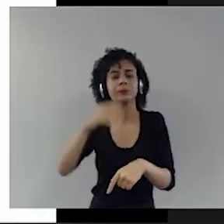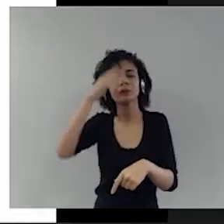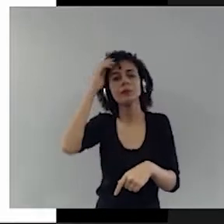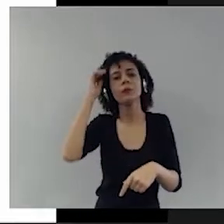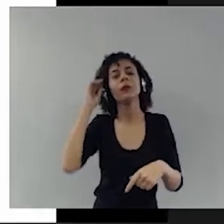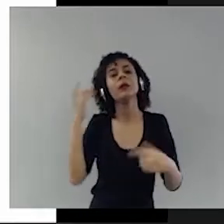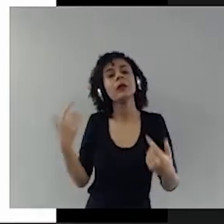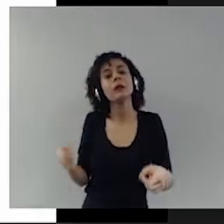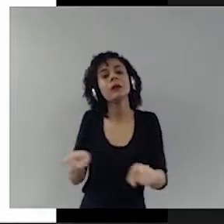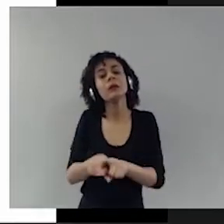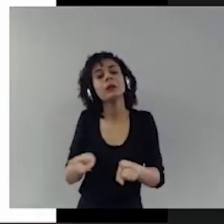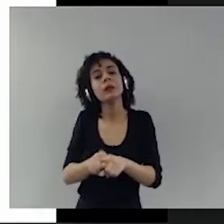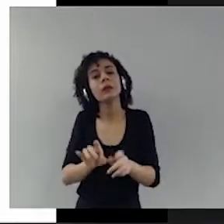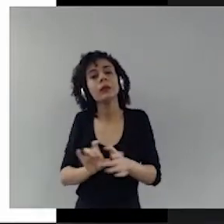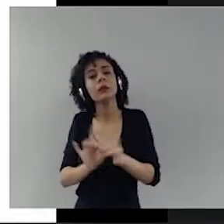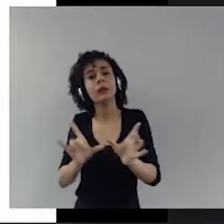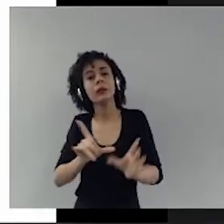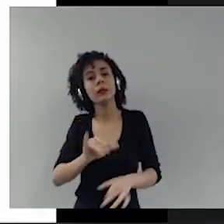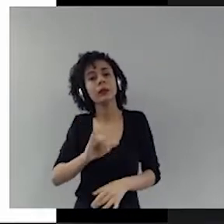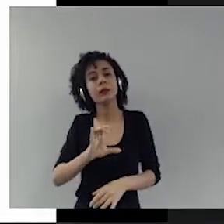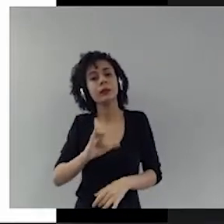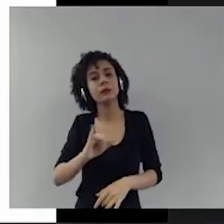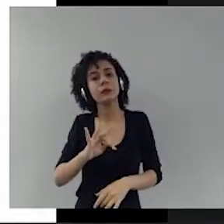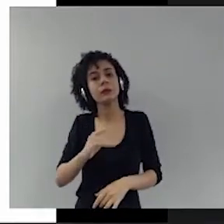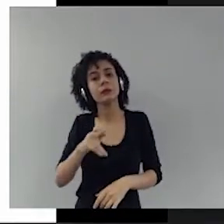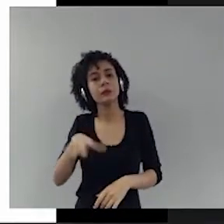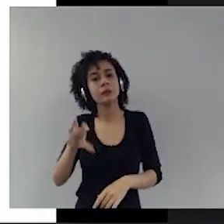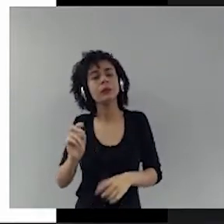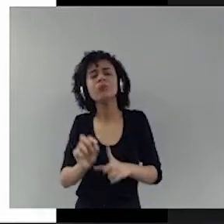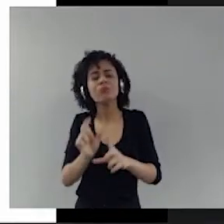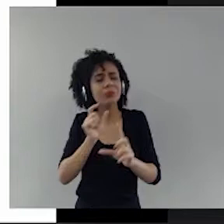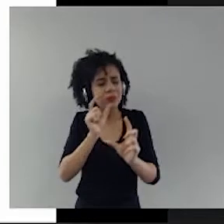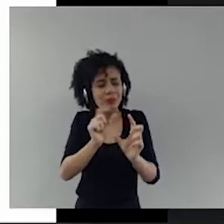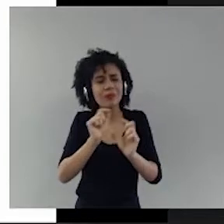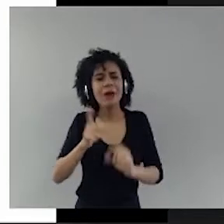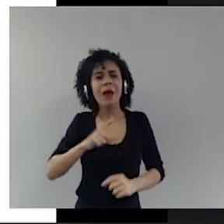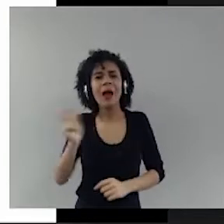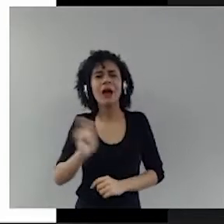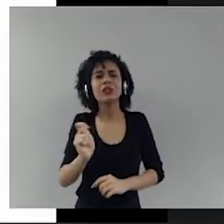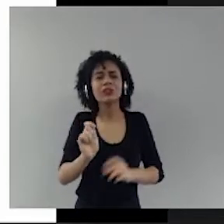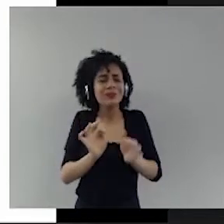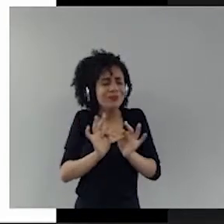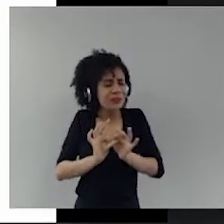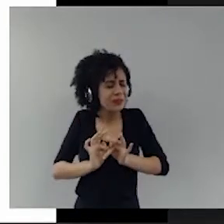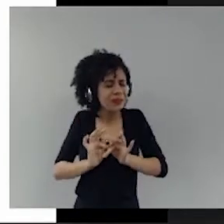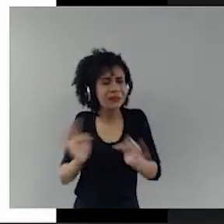um termos de licitação havia apenas um artigo muito simples de